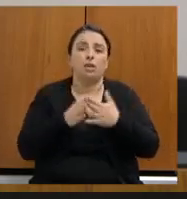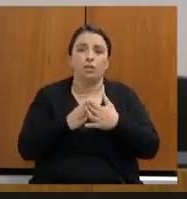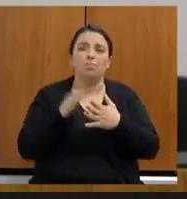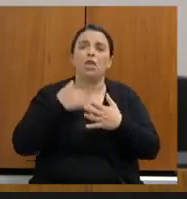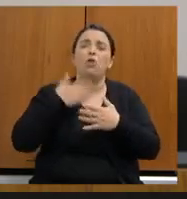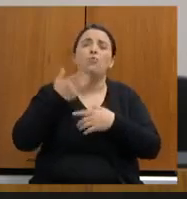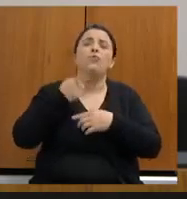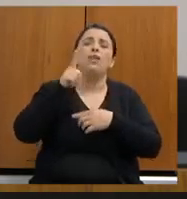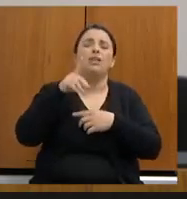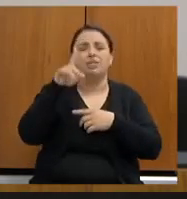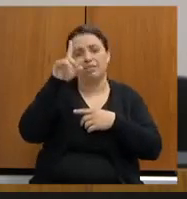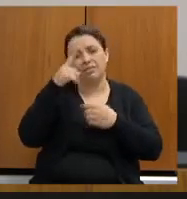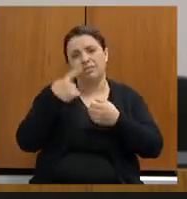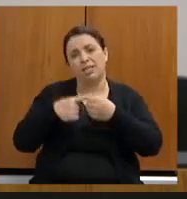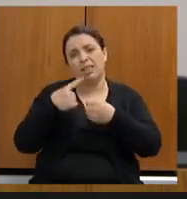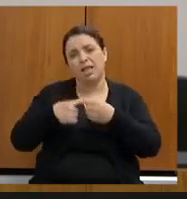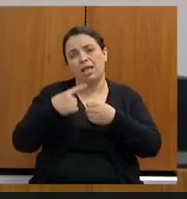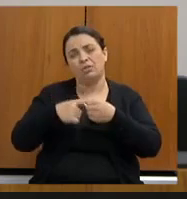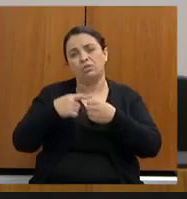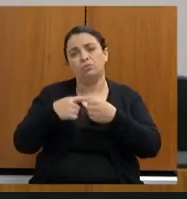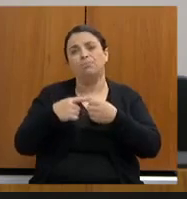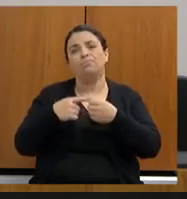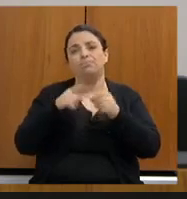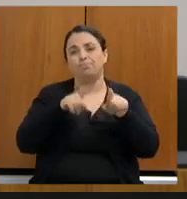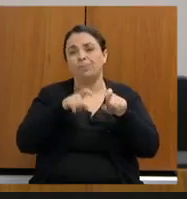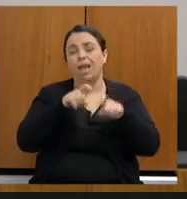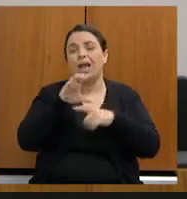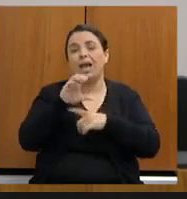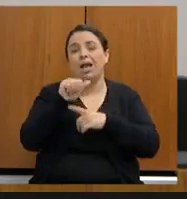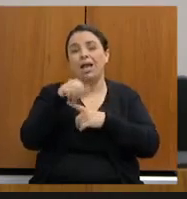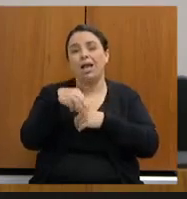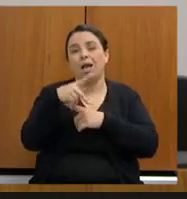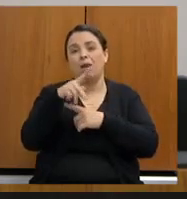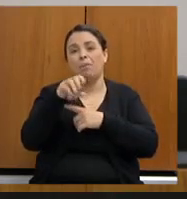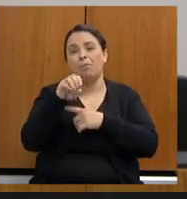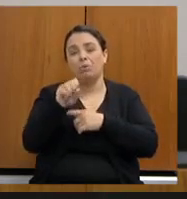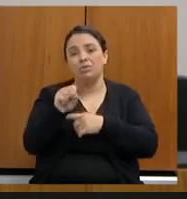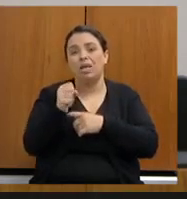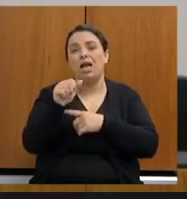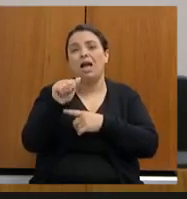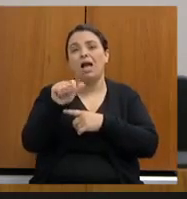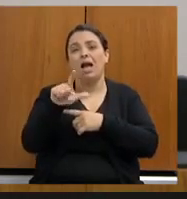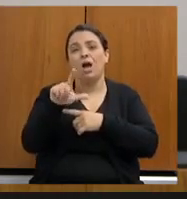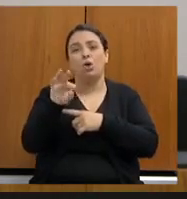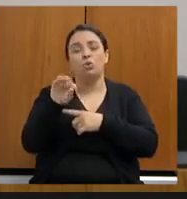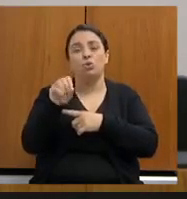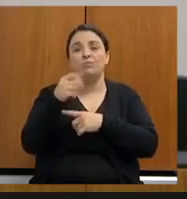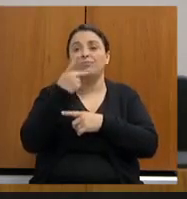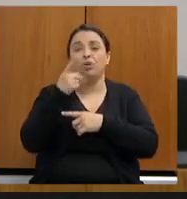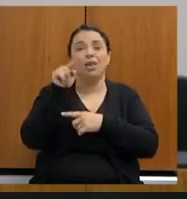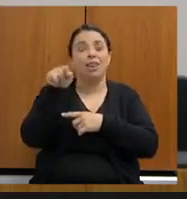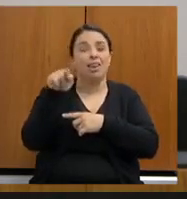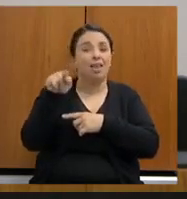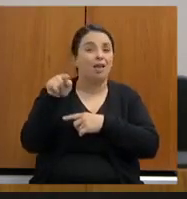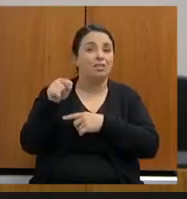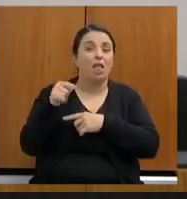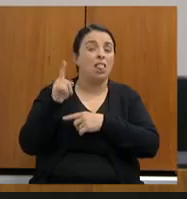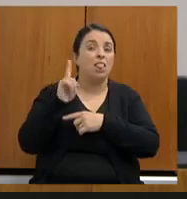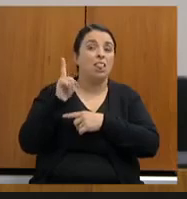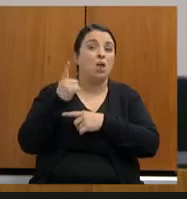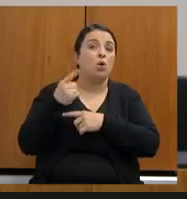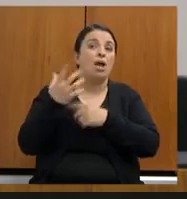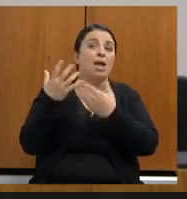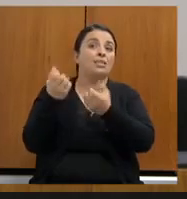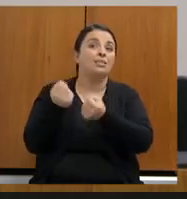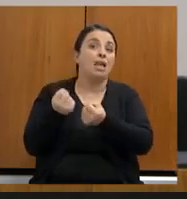e o graduado eu pago não está chegando aqui ao que já é marca para nós é importante